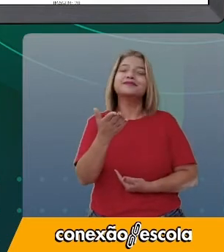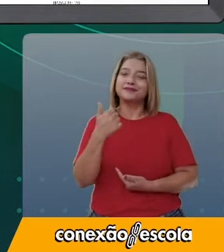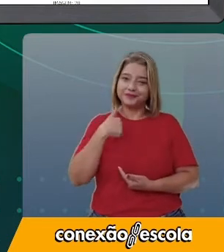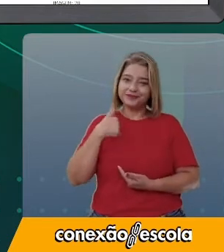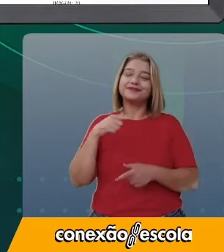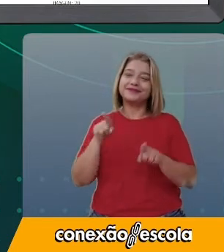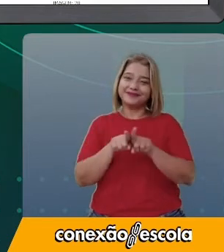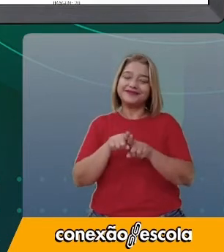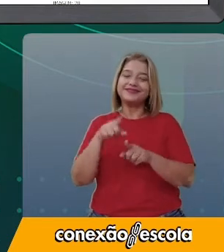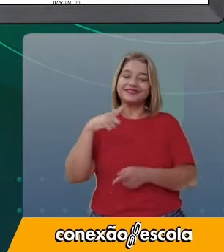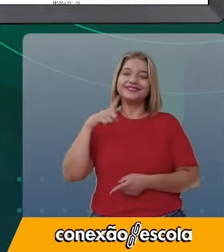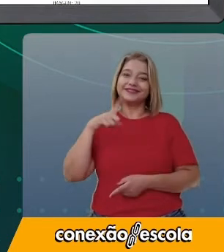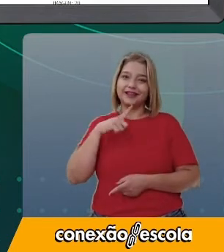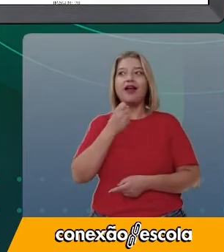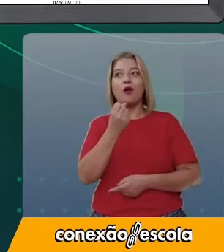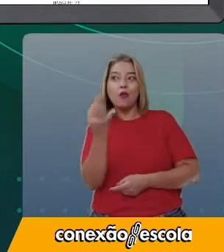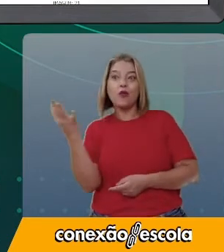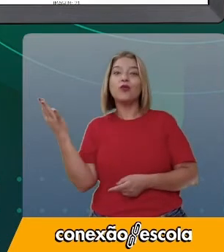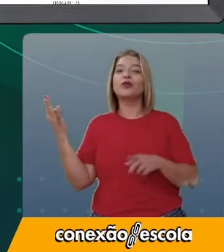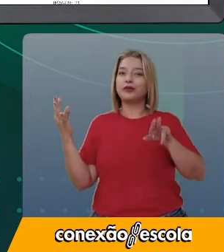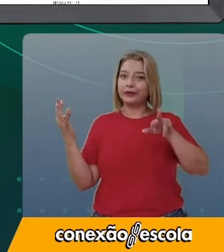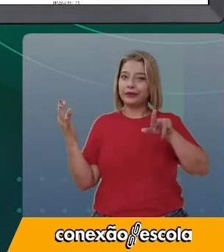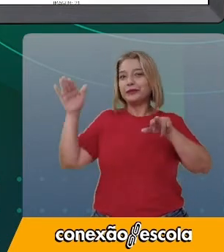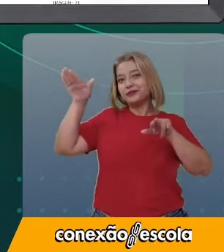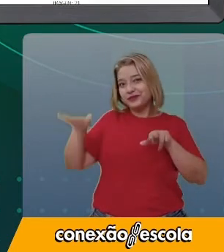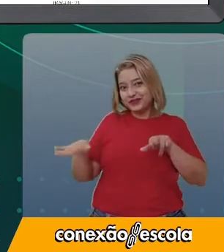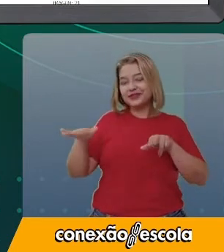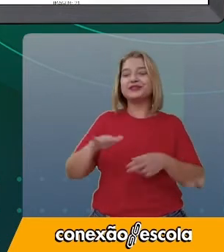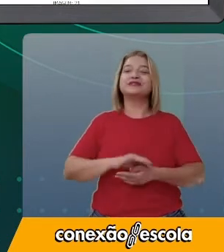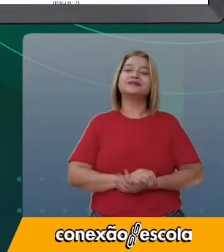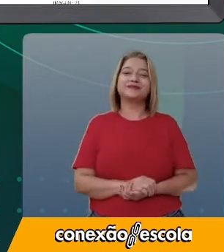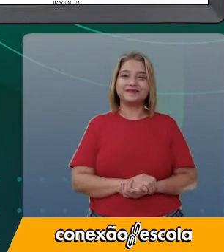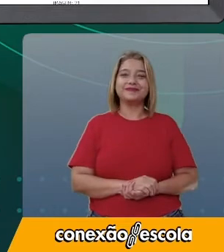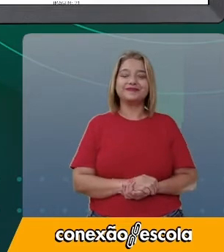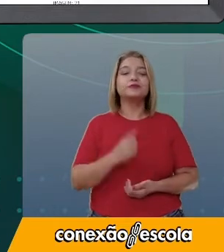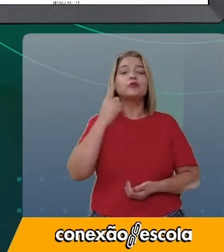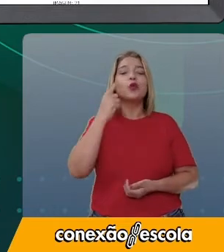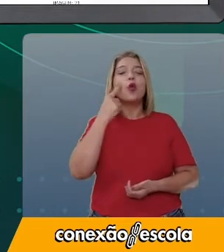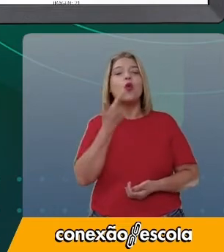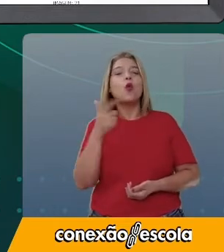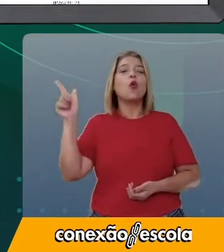Eu tenho alguns irmãos menores. Olha o outro